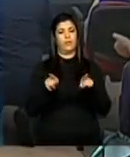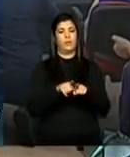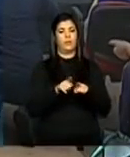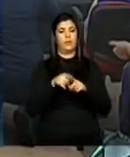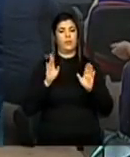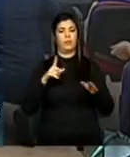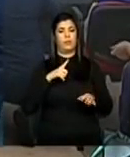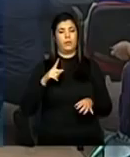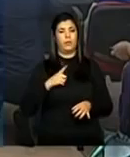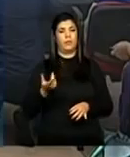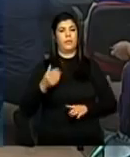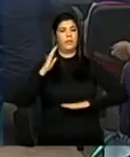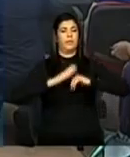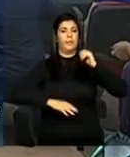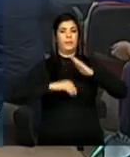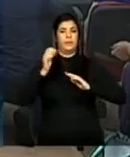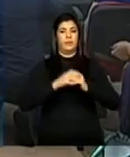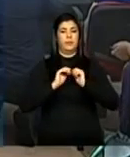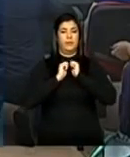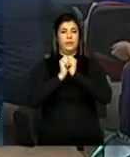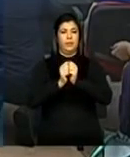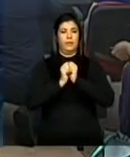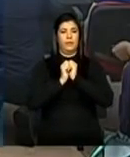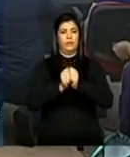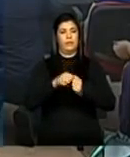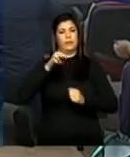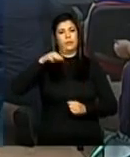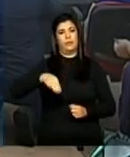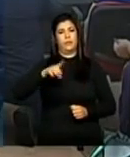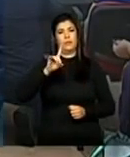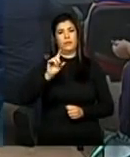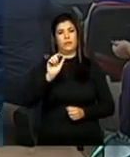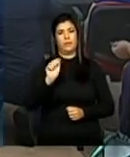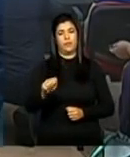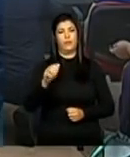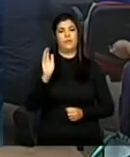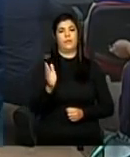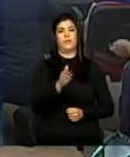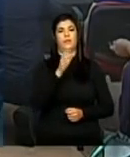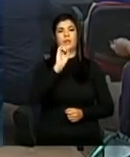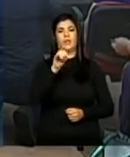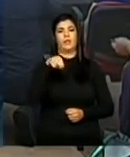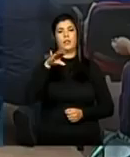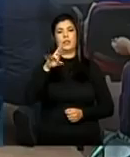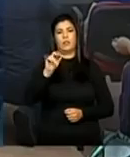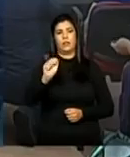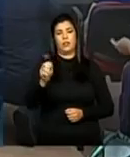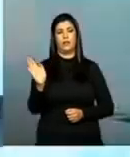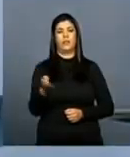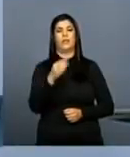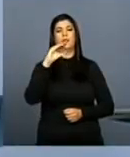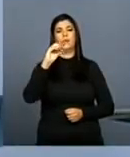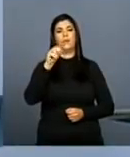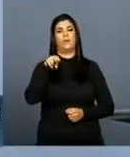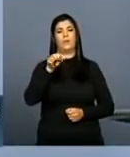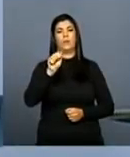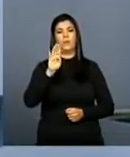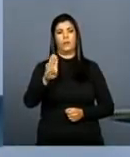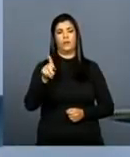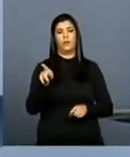temos uma ação com o MDA, com o INCRA, né, com a parte da Conab, que